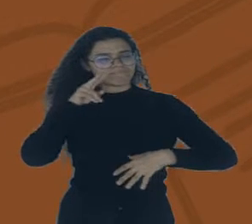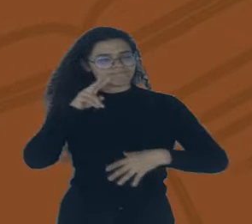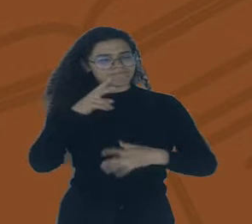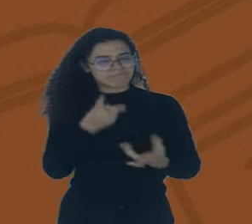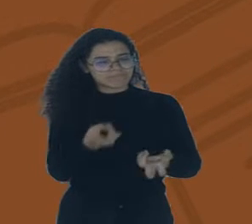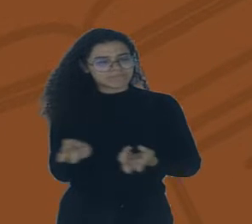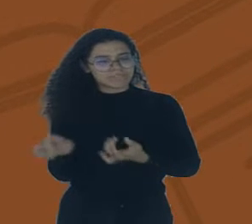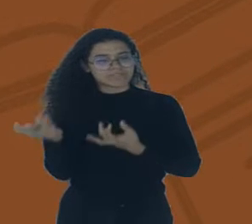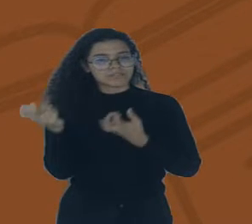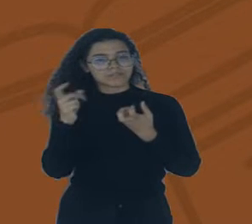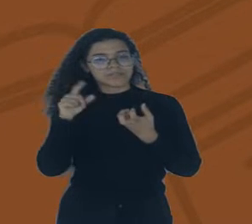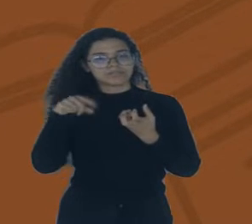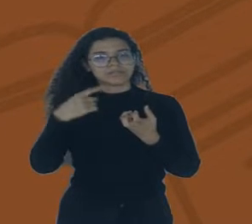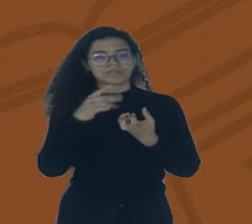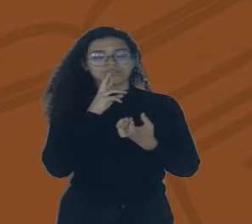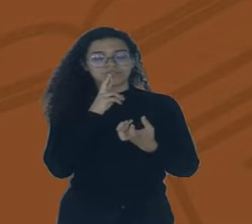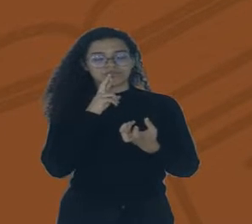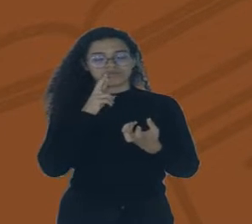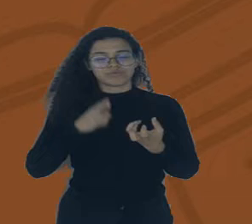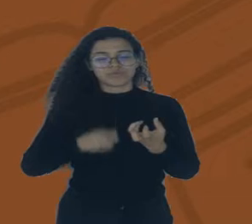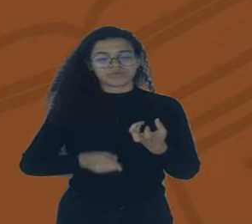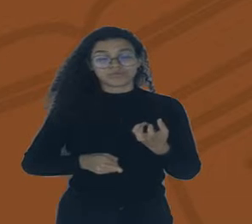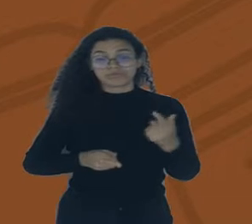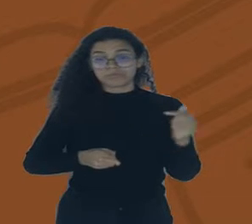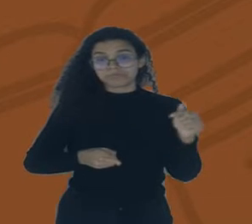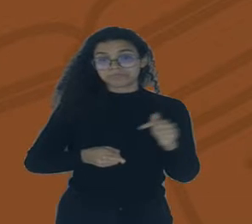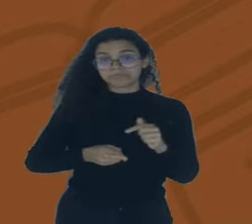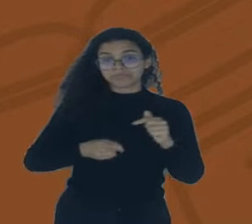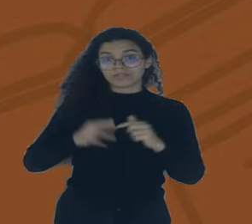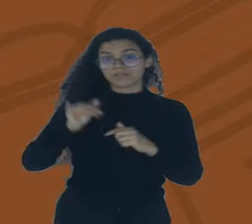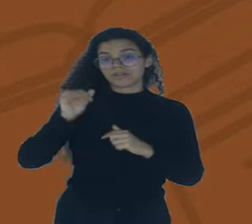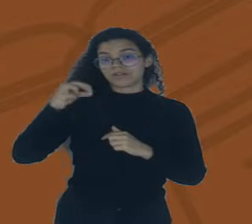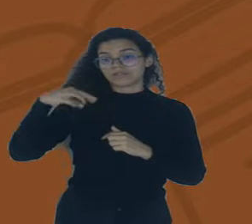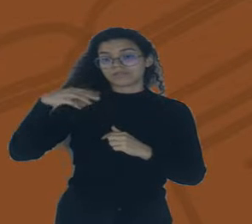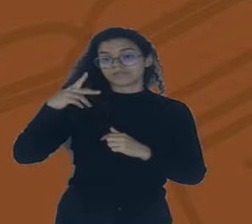envia uma resposta no formato de impulsos nervosos.